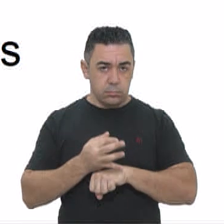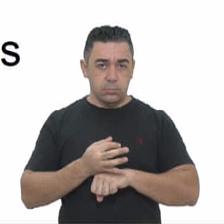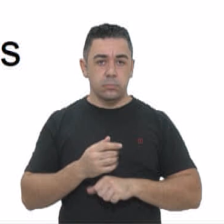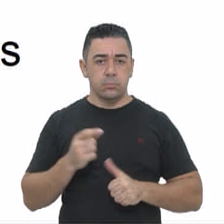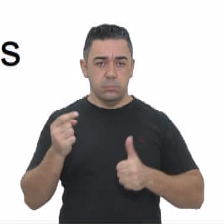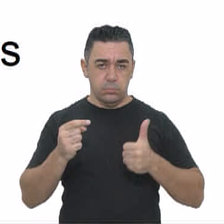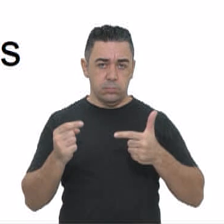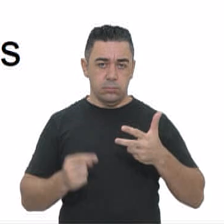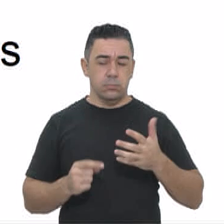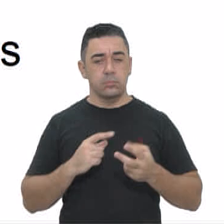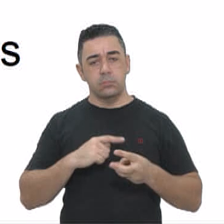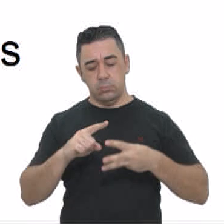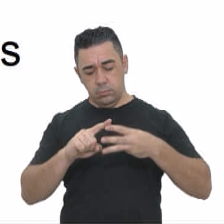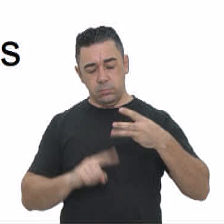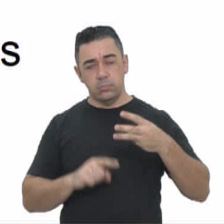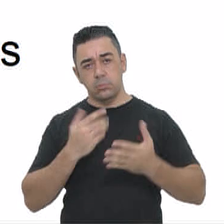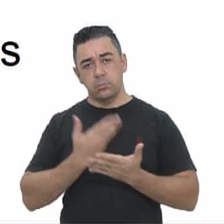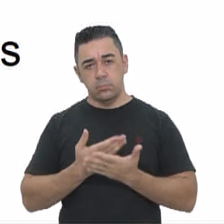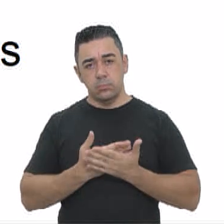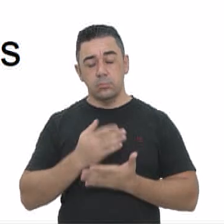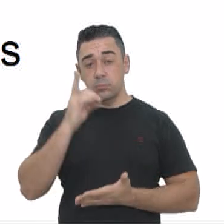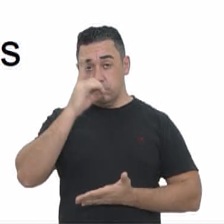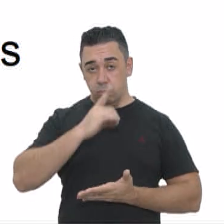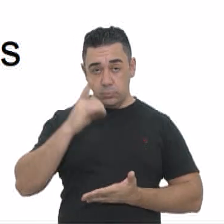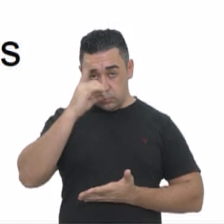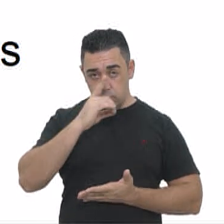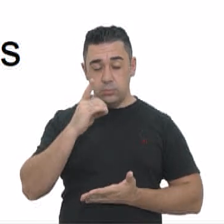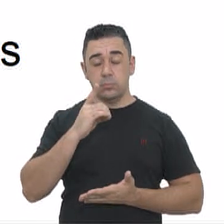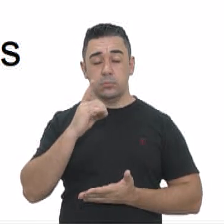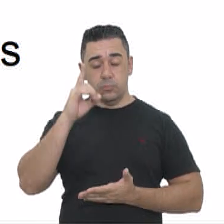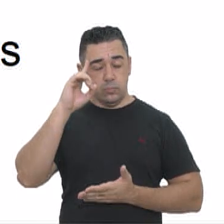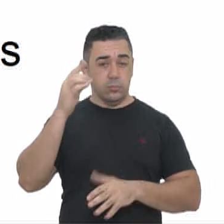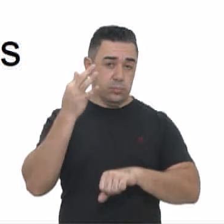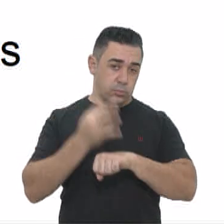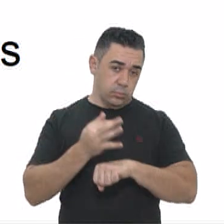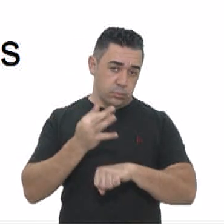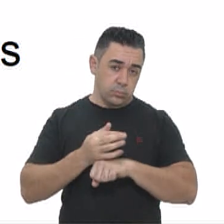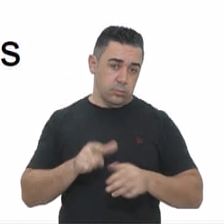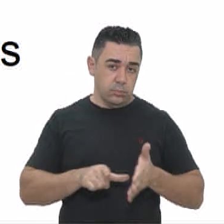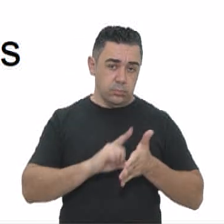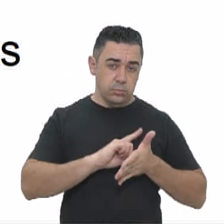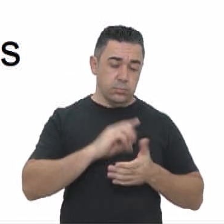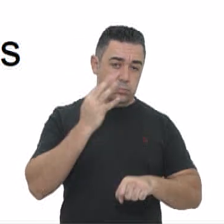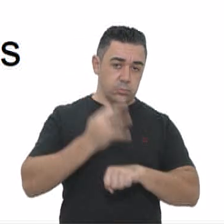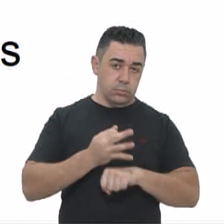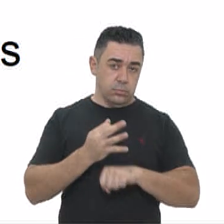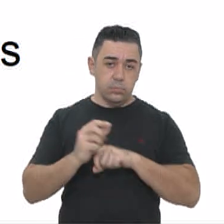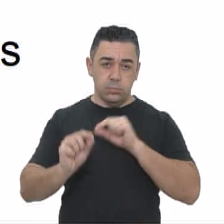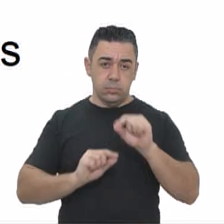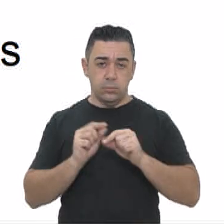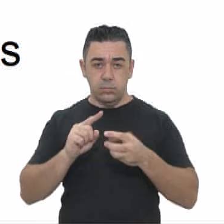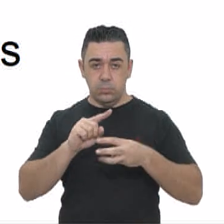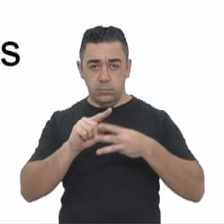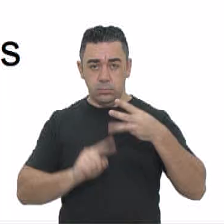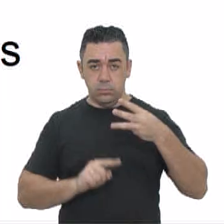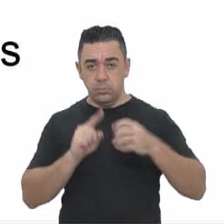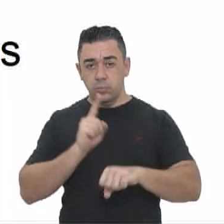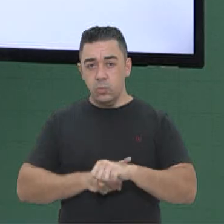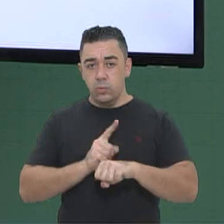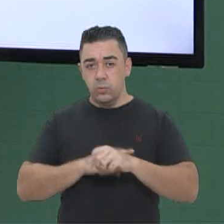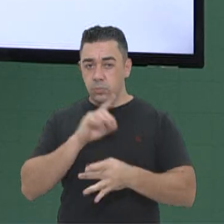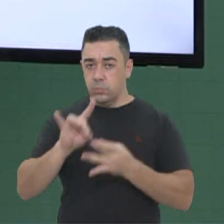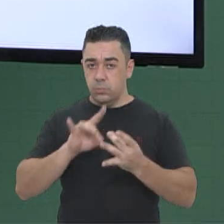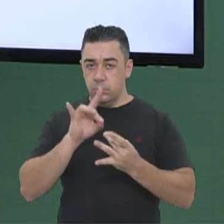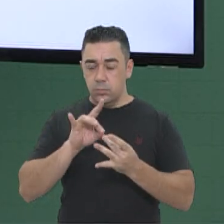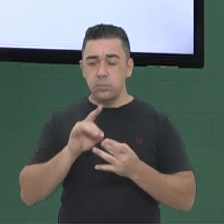outros 3 horários, ou seja, domingos, feriados e vésperas de feriados são 3 horários em